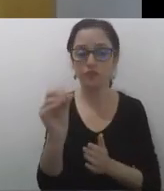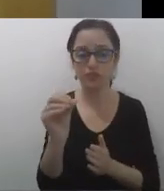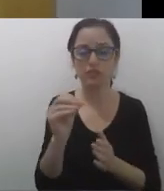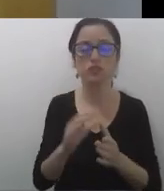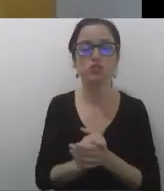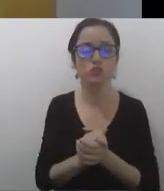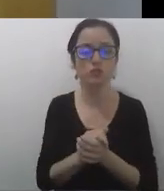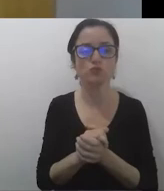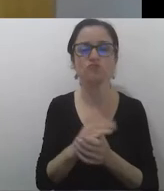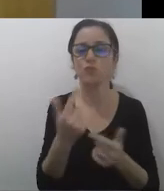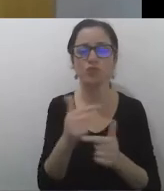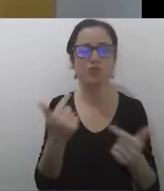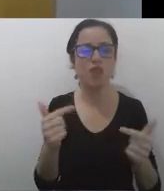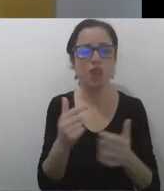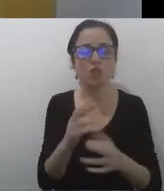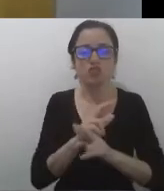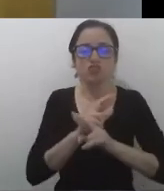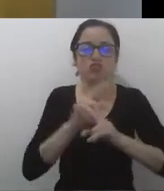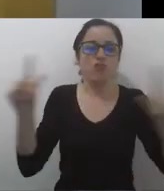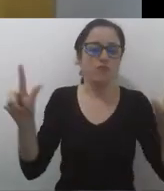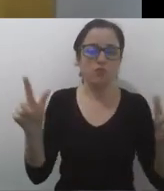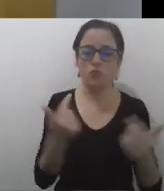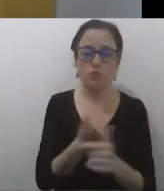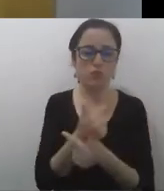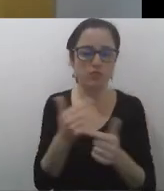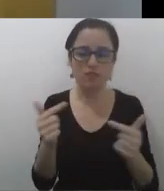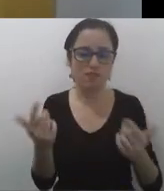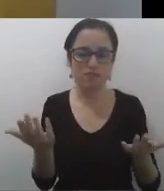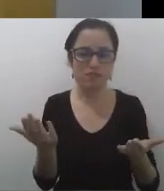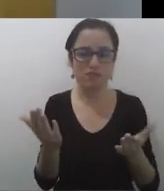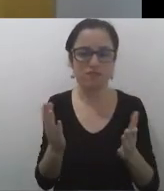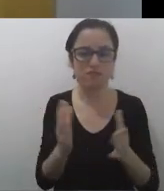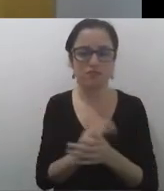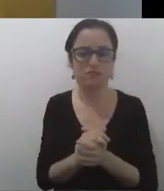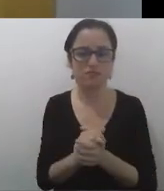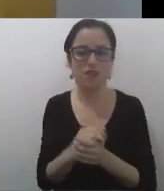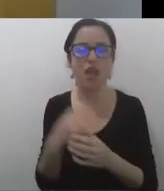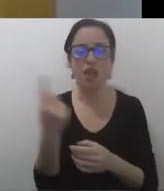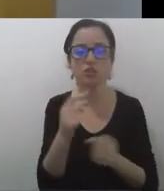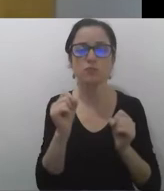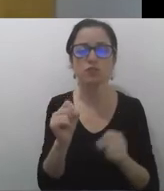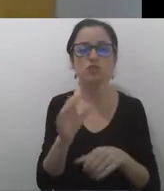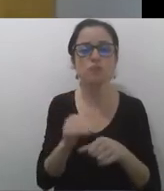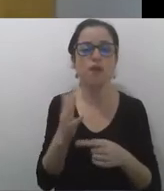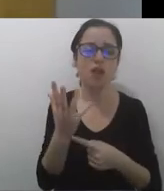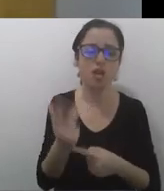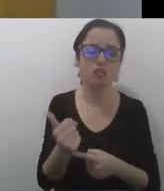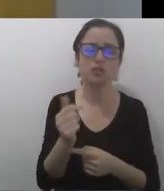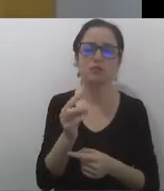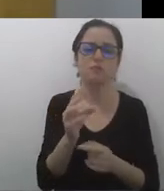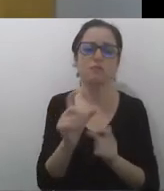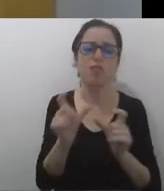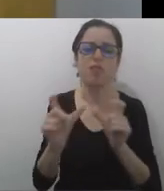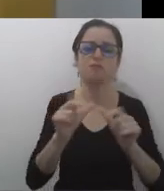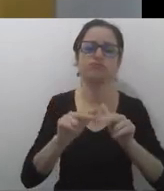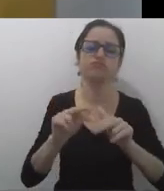século XX não havia essa enorme distinção entre o que a gente pode